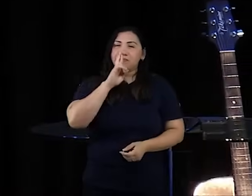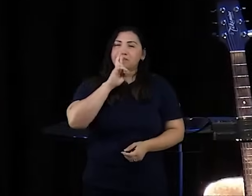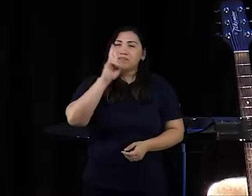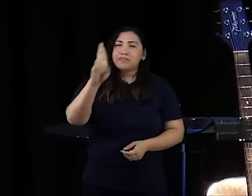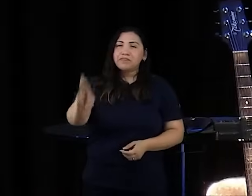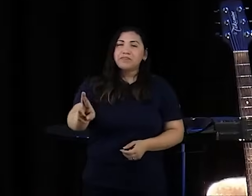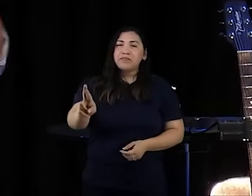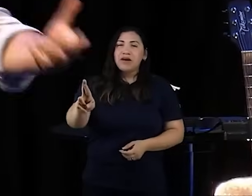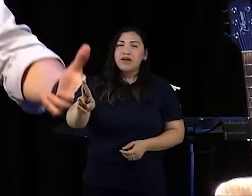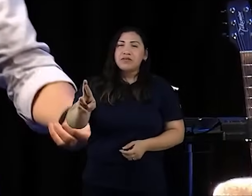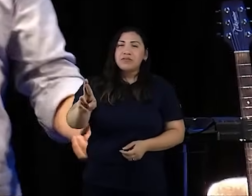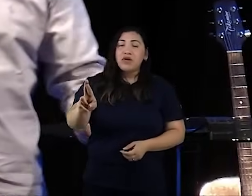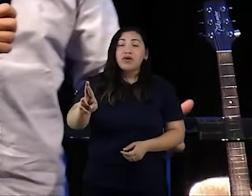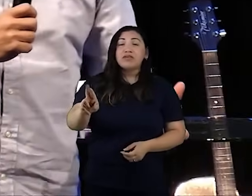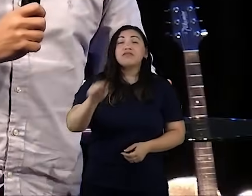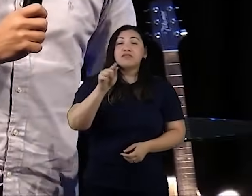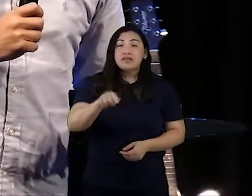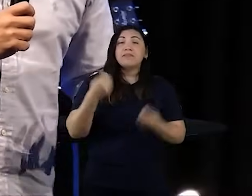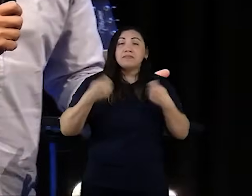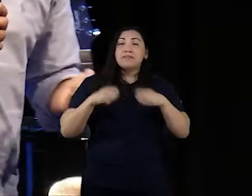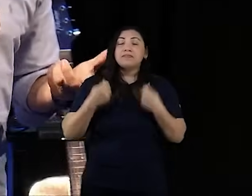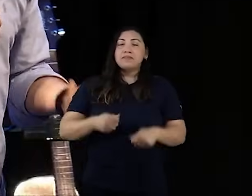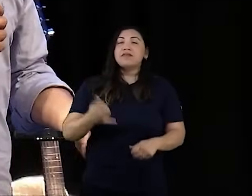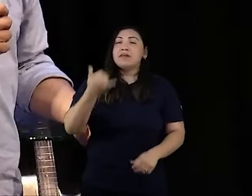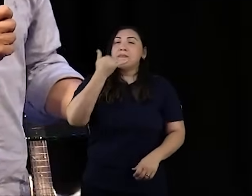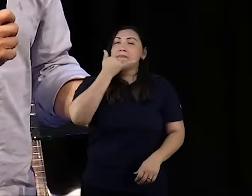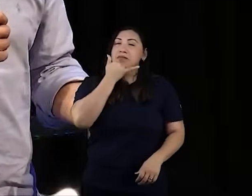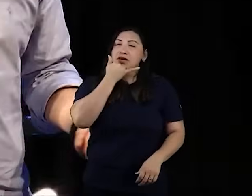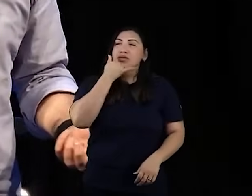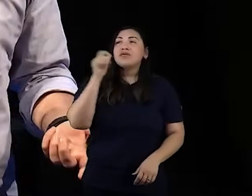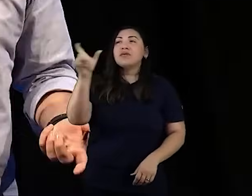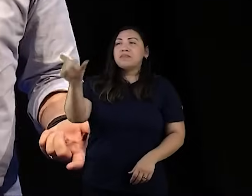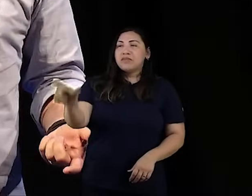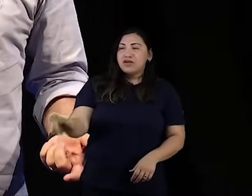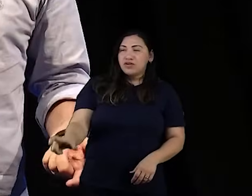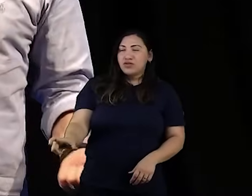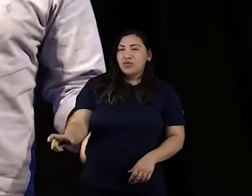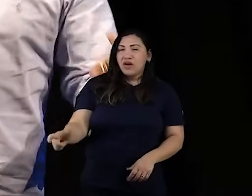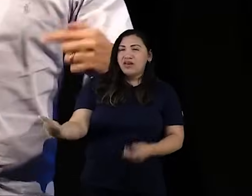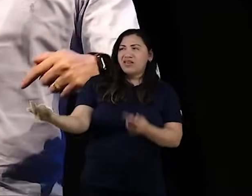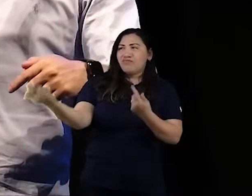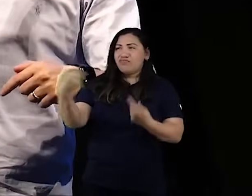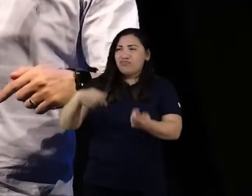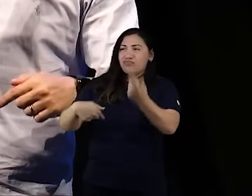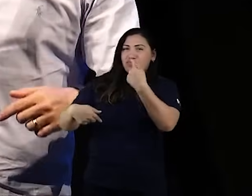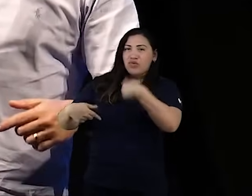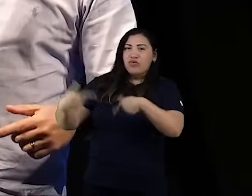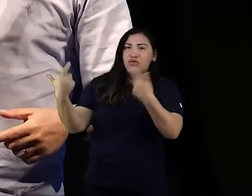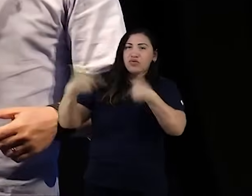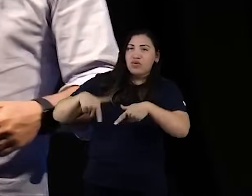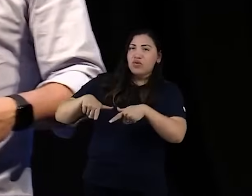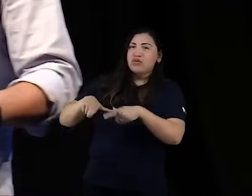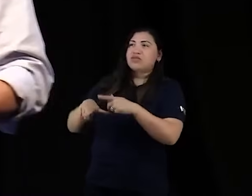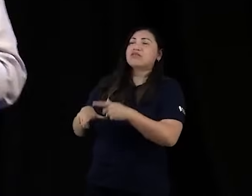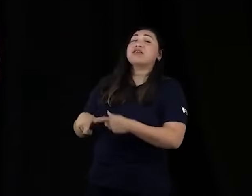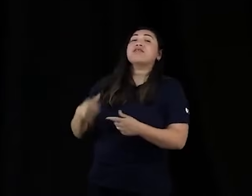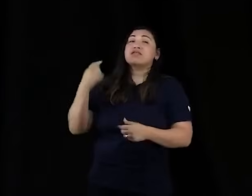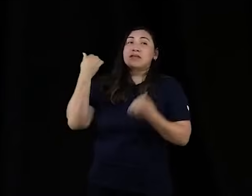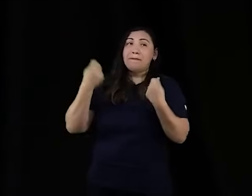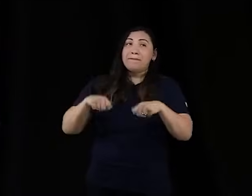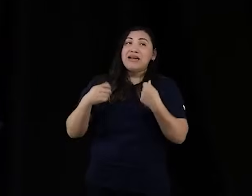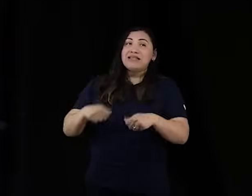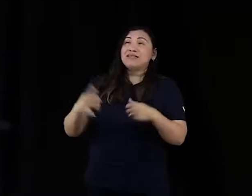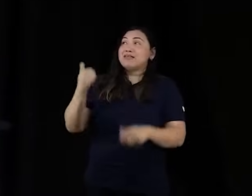ou você vai ter que perdoar alguém que cometeu uma injustiça contra você ou você vai ter que se perdoar porque um